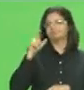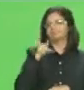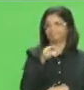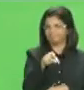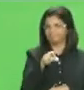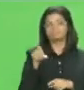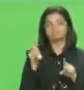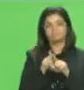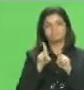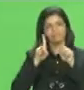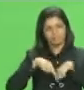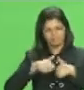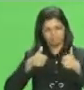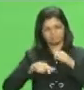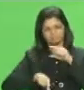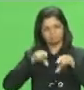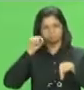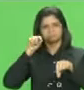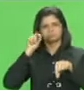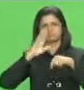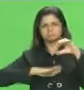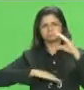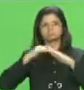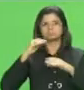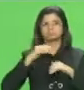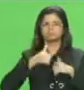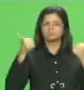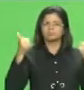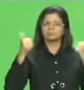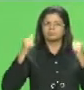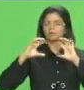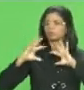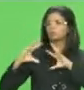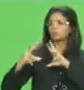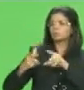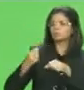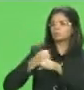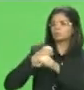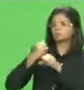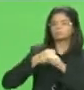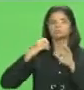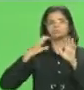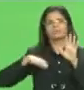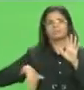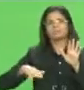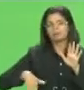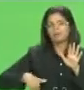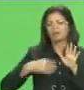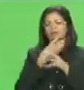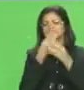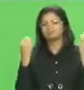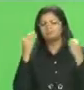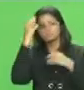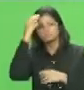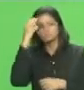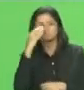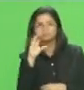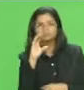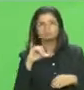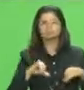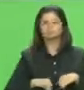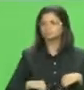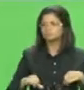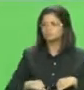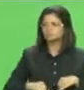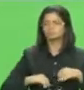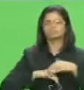nosso maior patrimônio, não esquecendo do nosso patrimônio histórico, não esquecendo das nossas praias, não esquecendo da nossa cultura tão sofrível, não